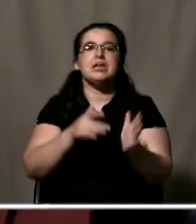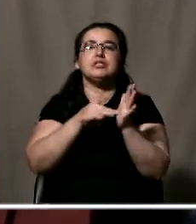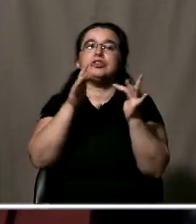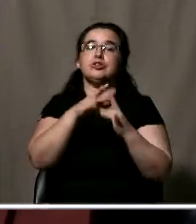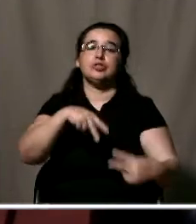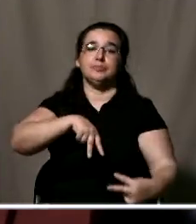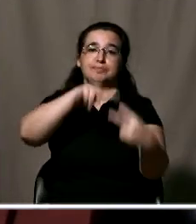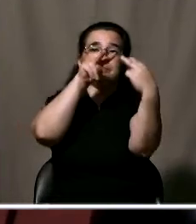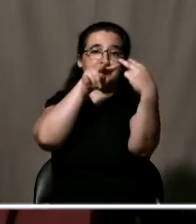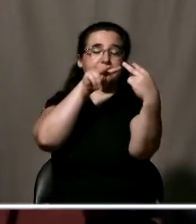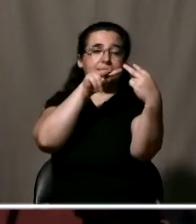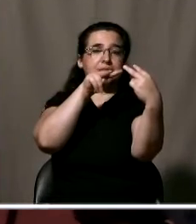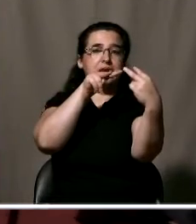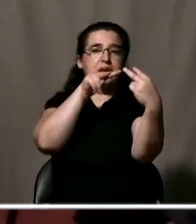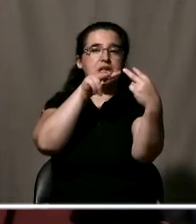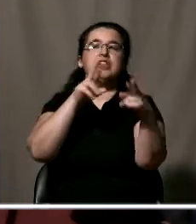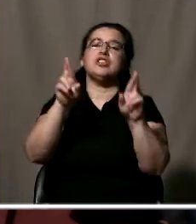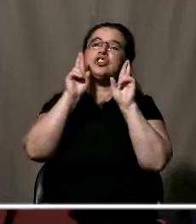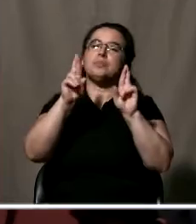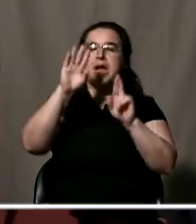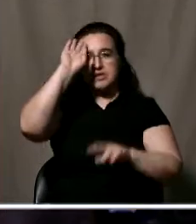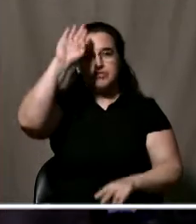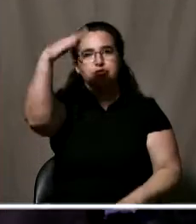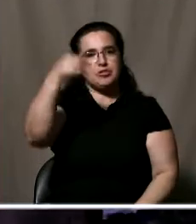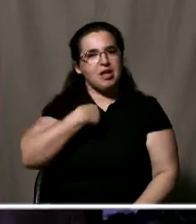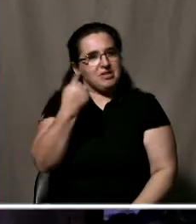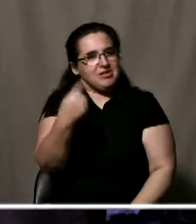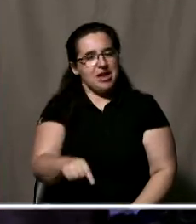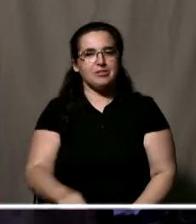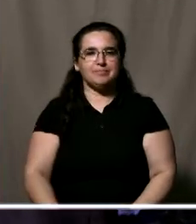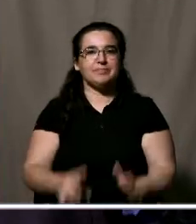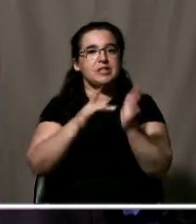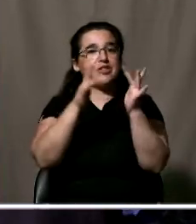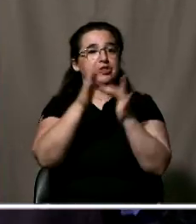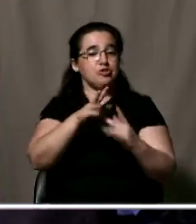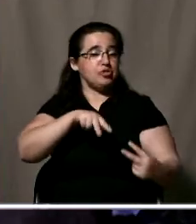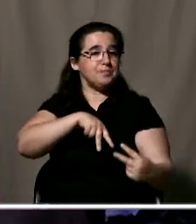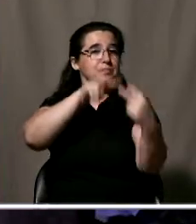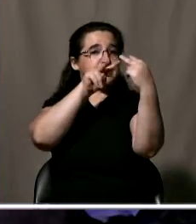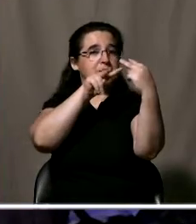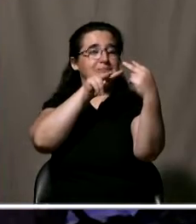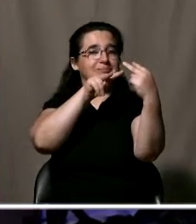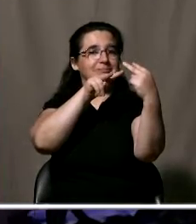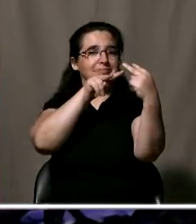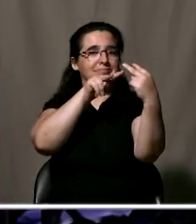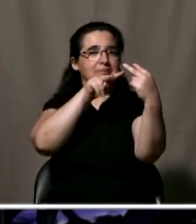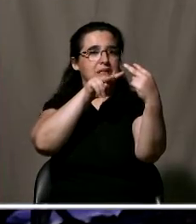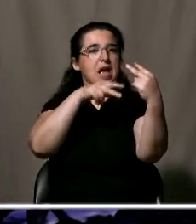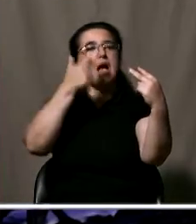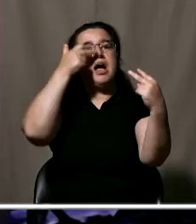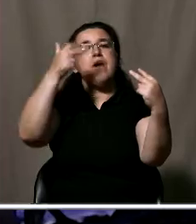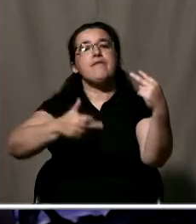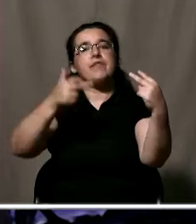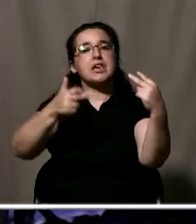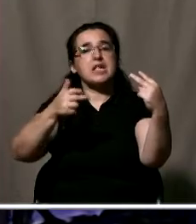I find hope for the future. Eu vejo, tenho esperança para o futuro. Looking for Jesus, olhando para Jesus, I find strength in my weakness. Eu